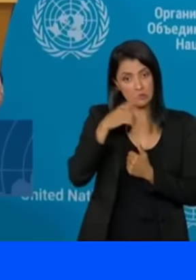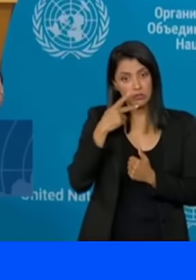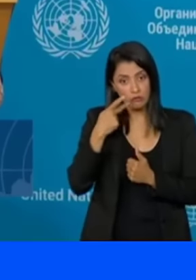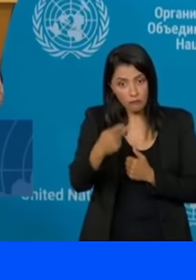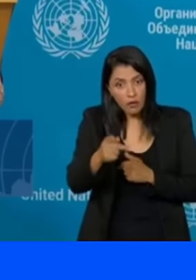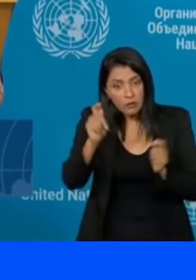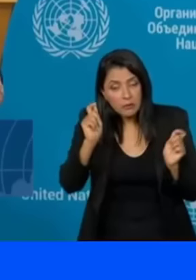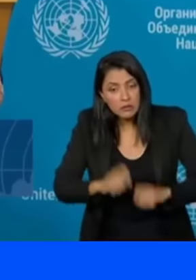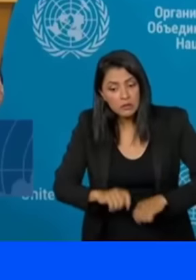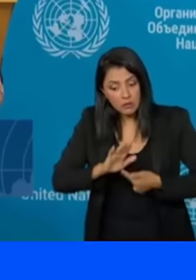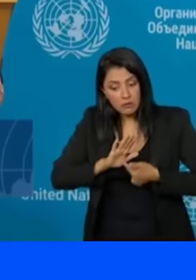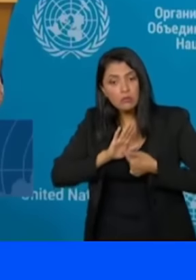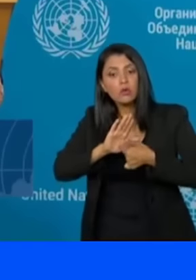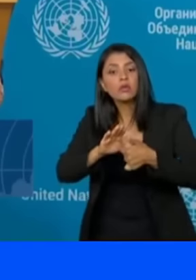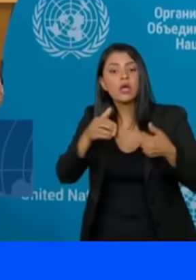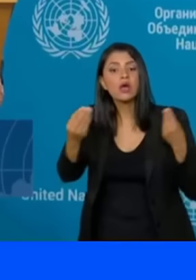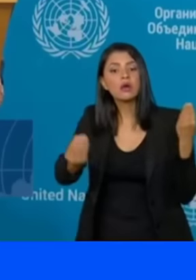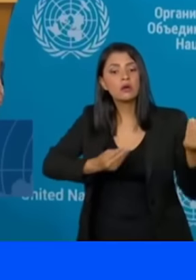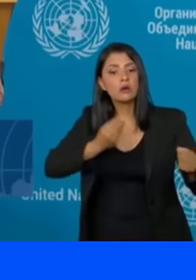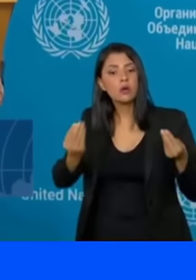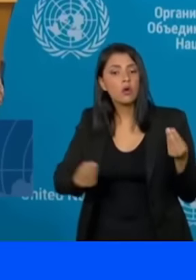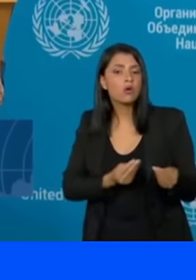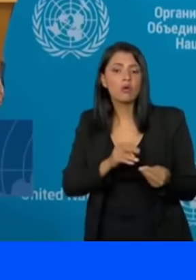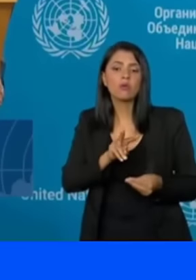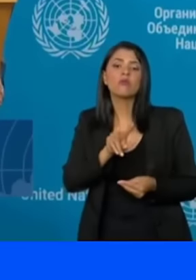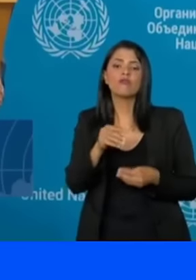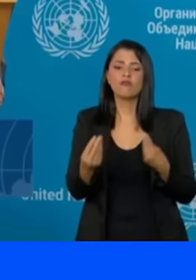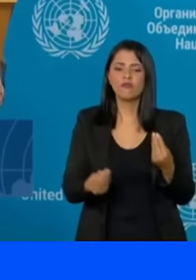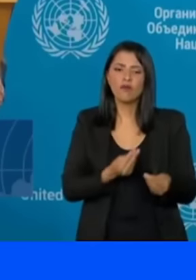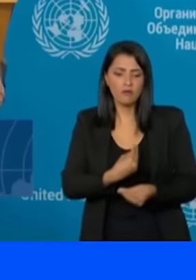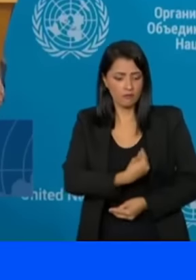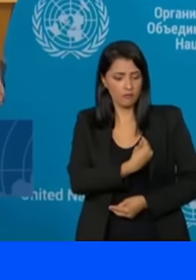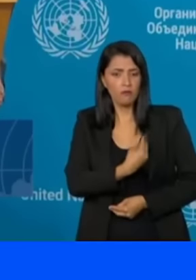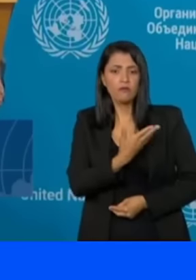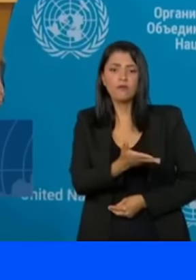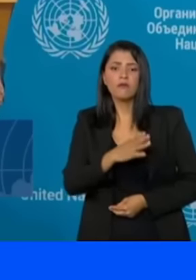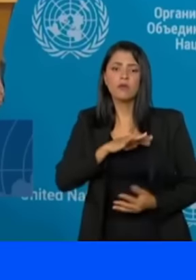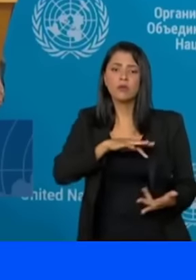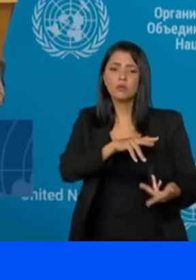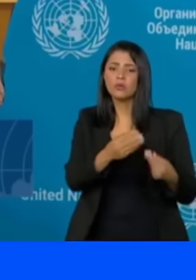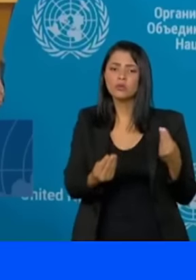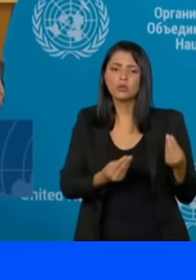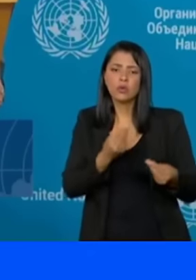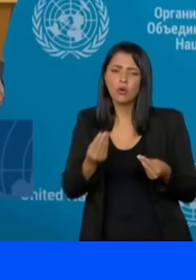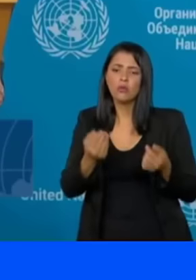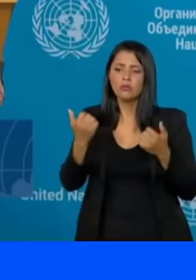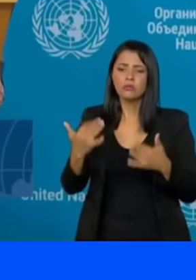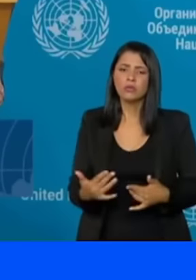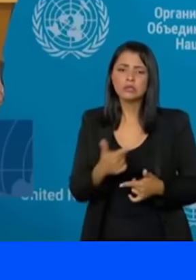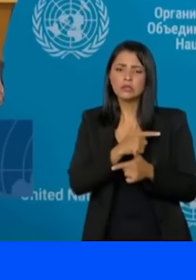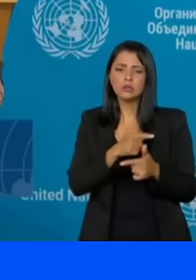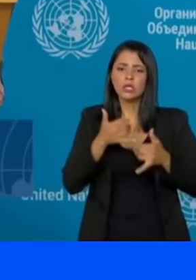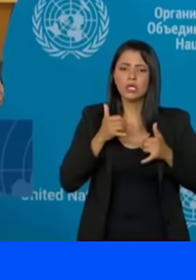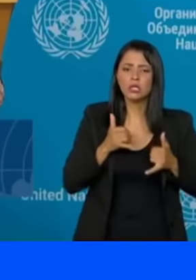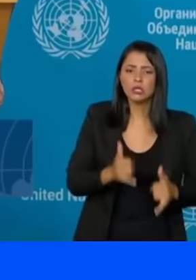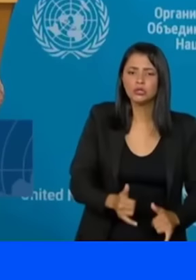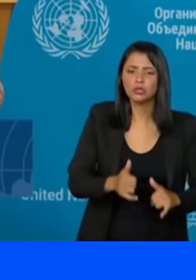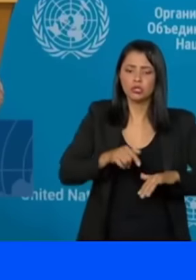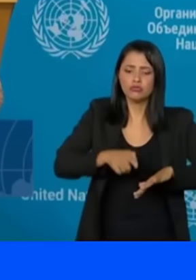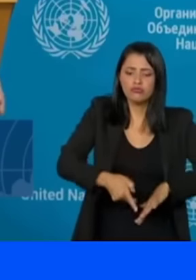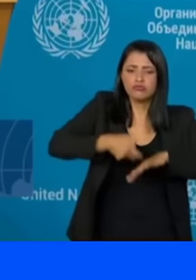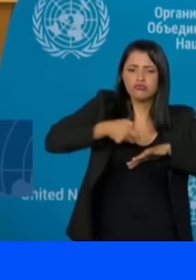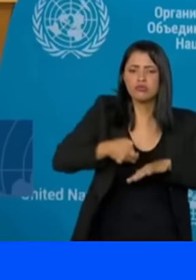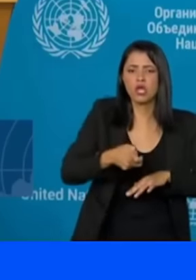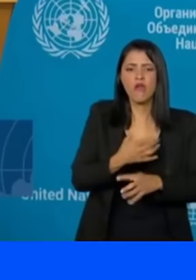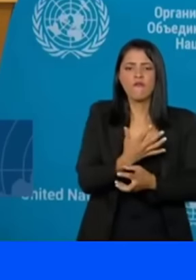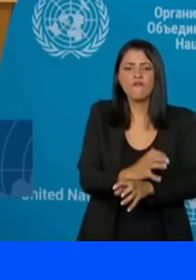gente aponte como é que vai viver o planeta Terra sem energia fóssil, até a